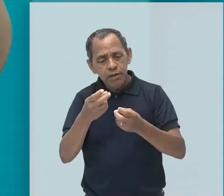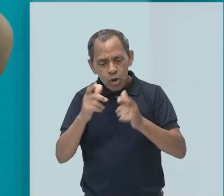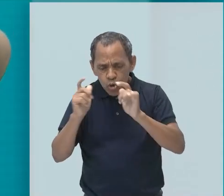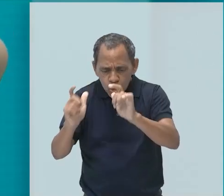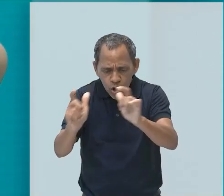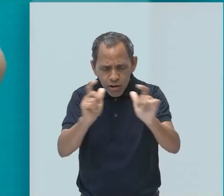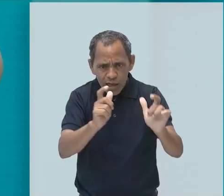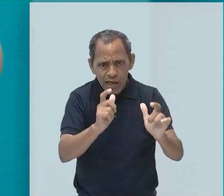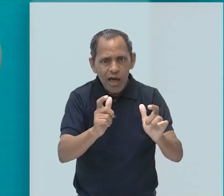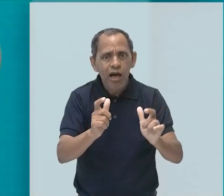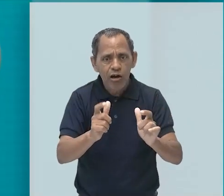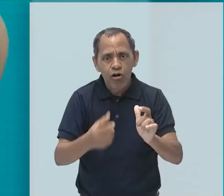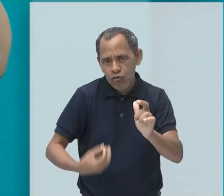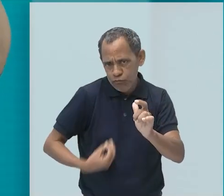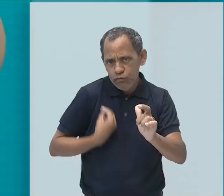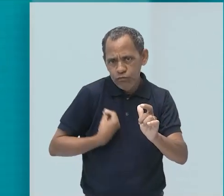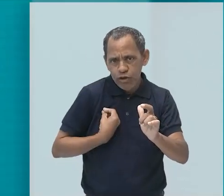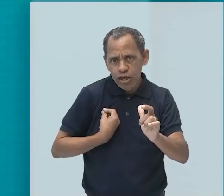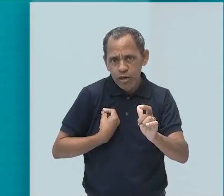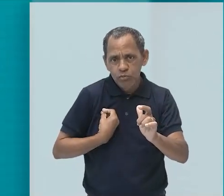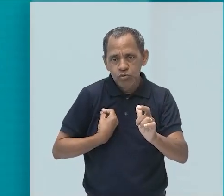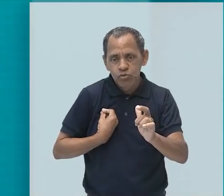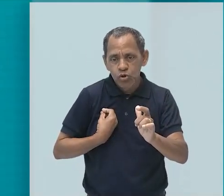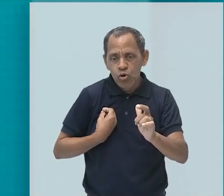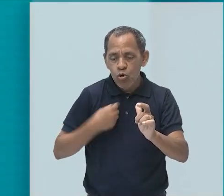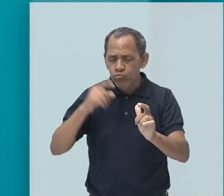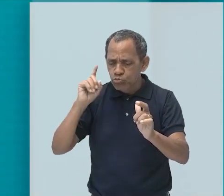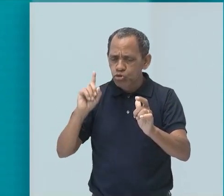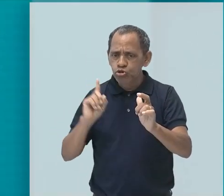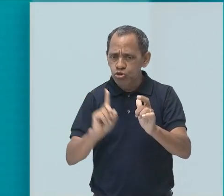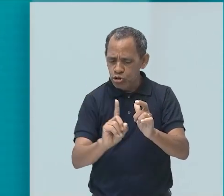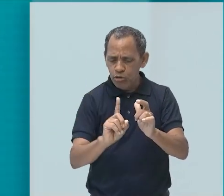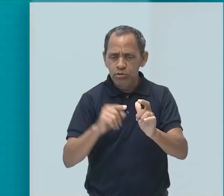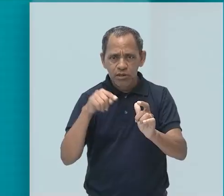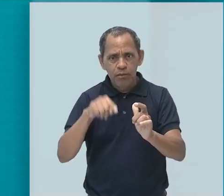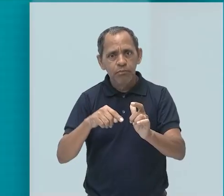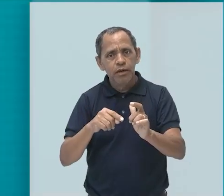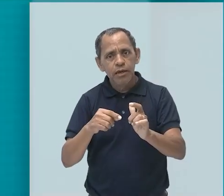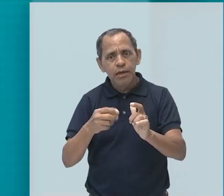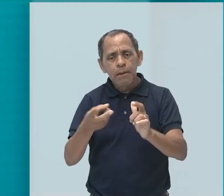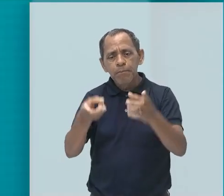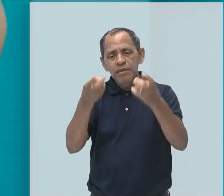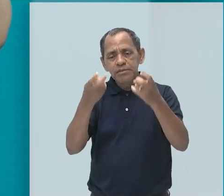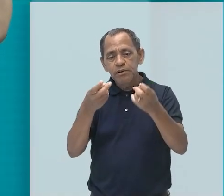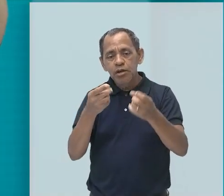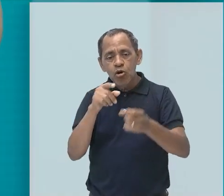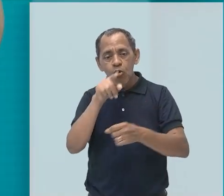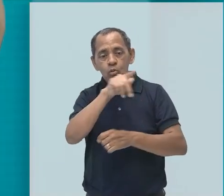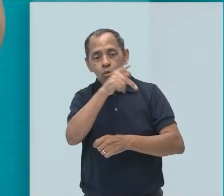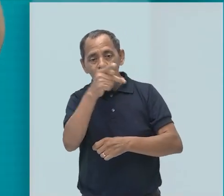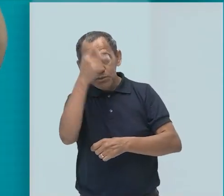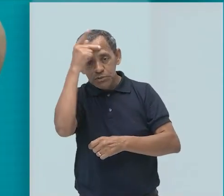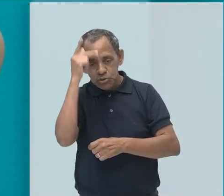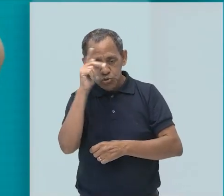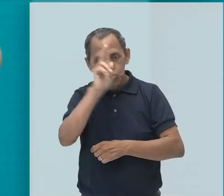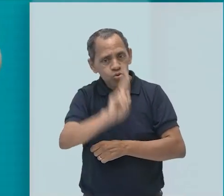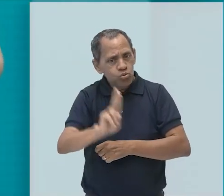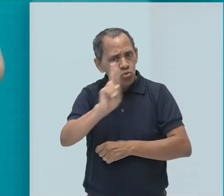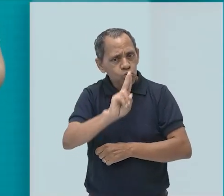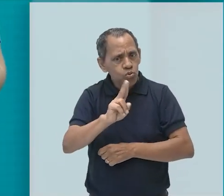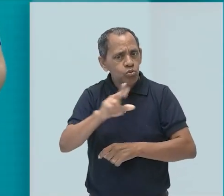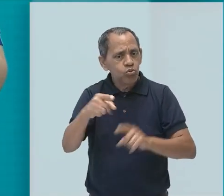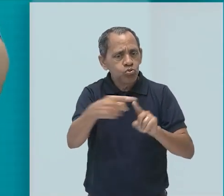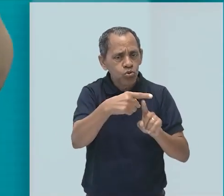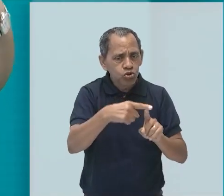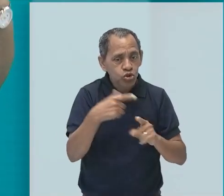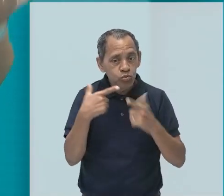e aprendermos que devemos nos comportar linguisticamente de acordo com o ambiente que nós estamos. Se é um ambiente mais formal, serei